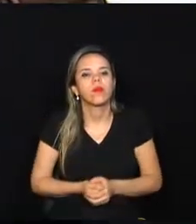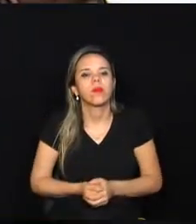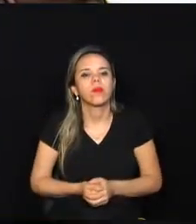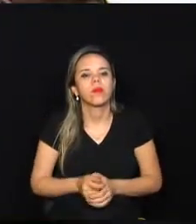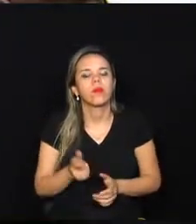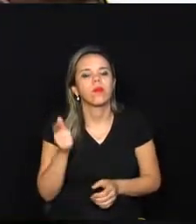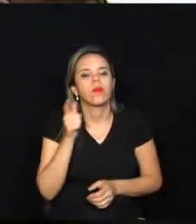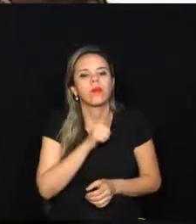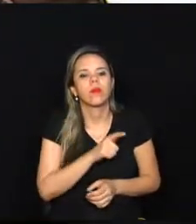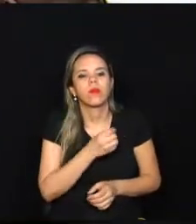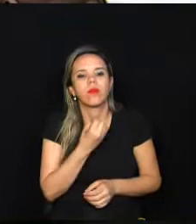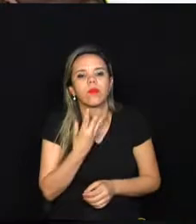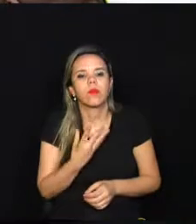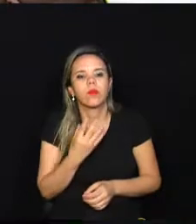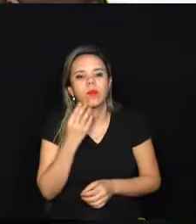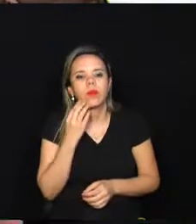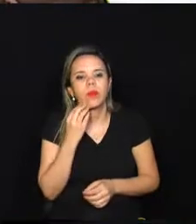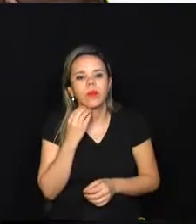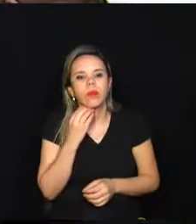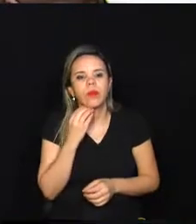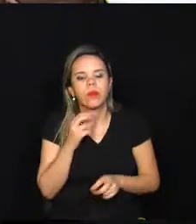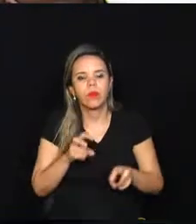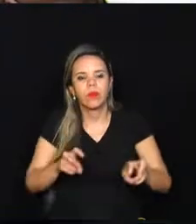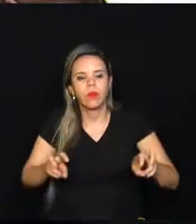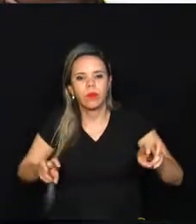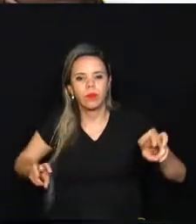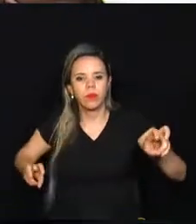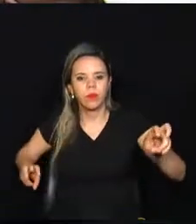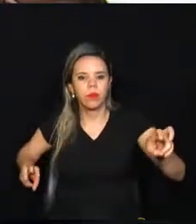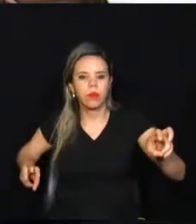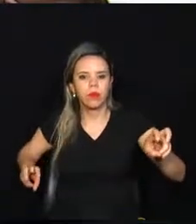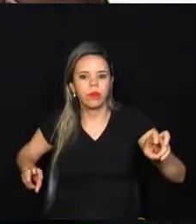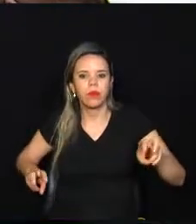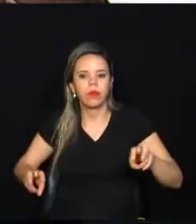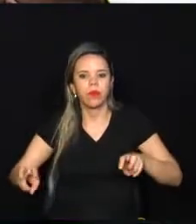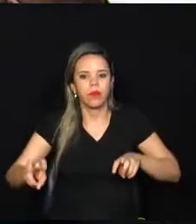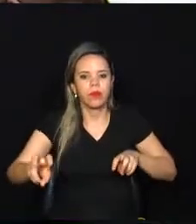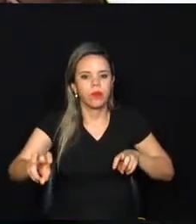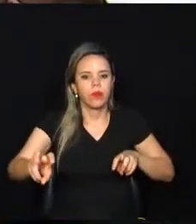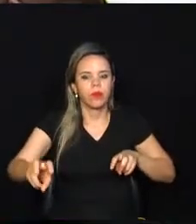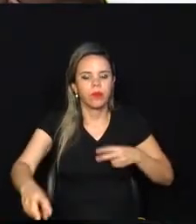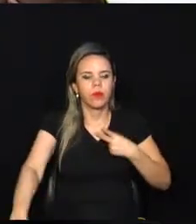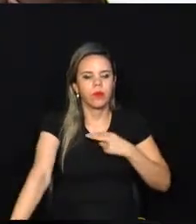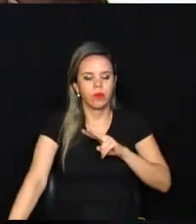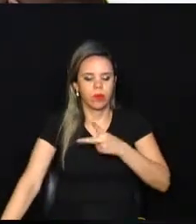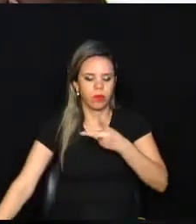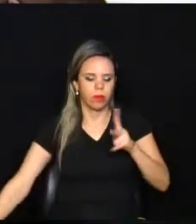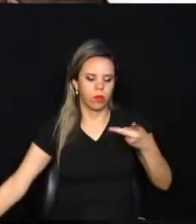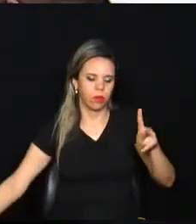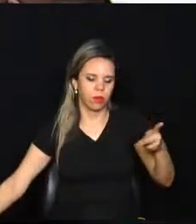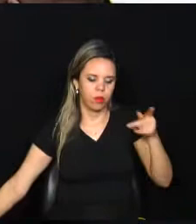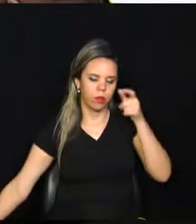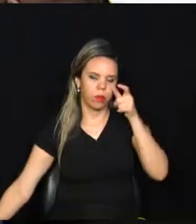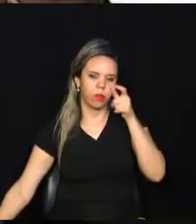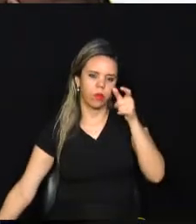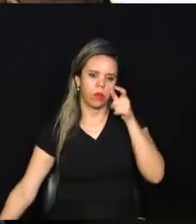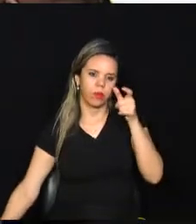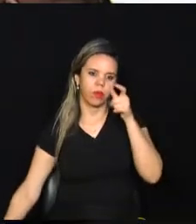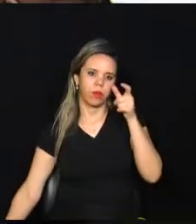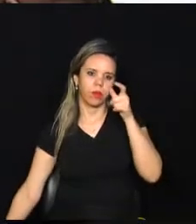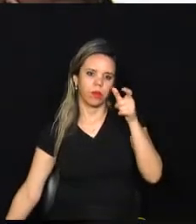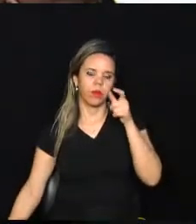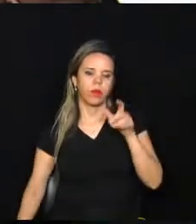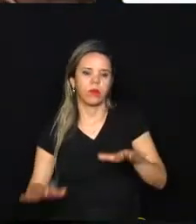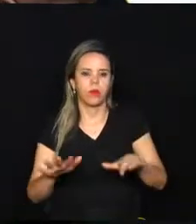você consegue muito bem deixar uma cadeira livre, né, uma ocupada. Então, assim, a gente vê que os espetáculos